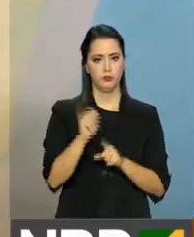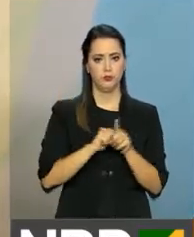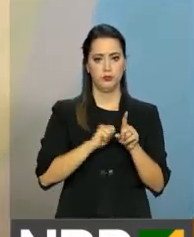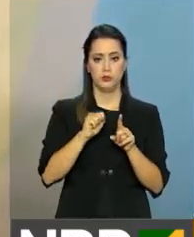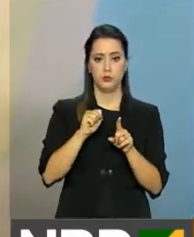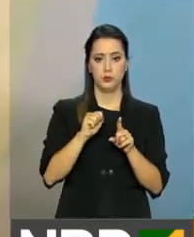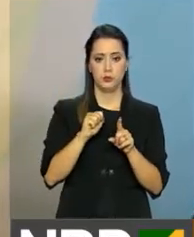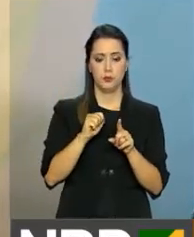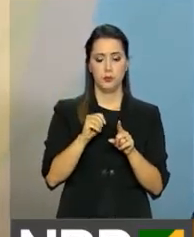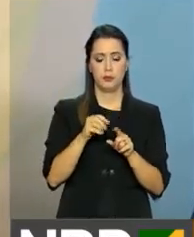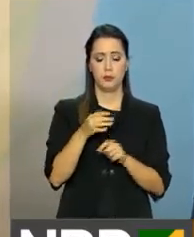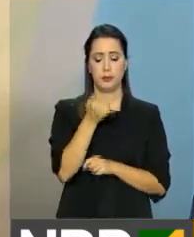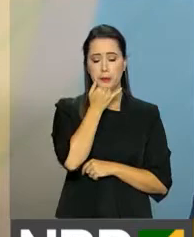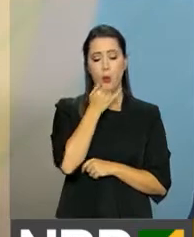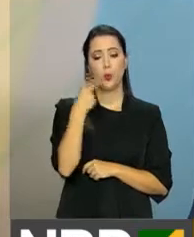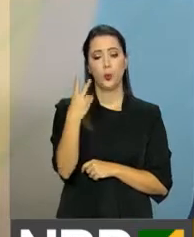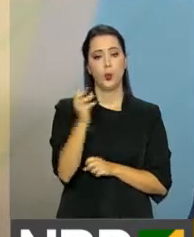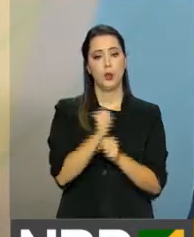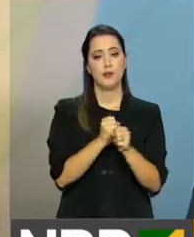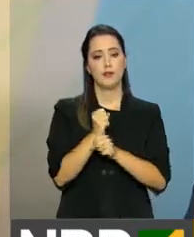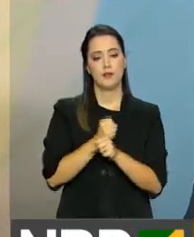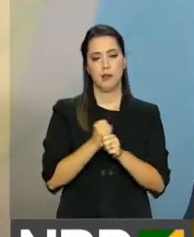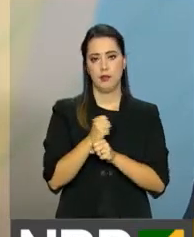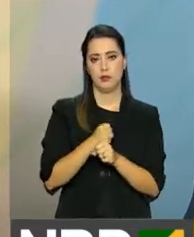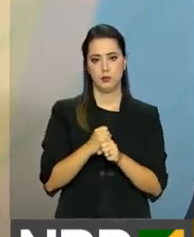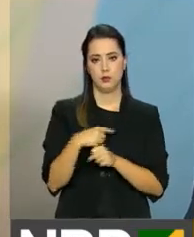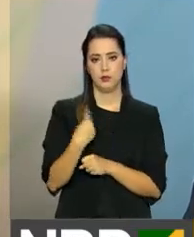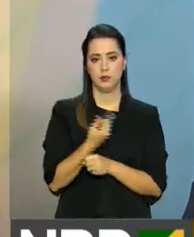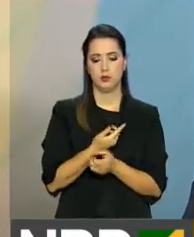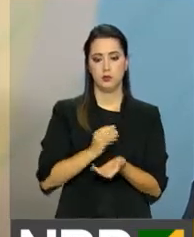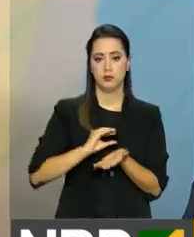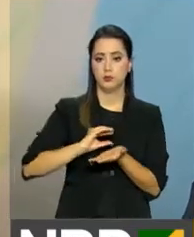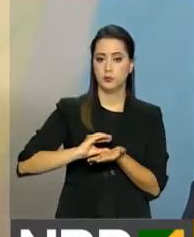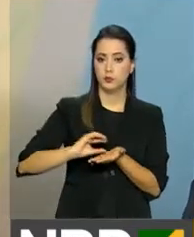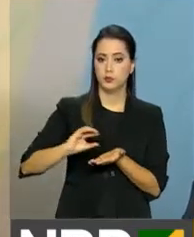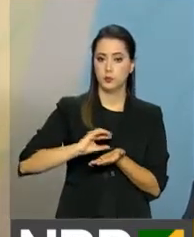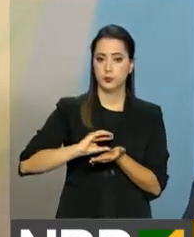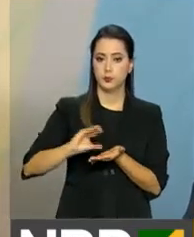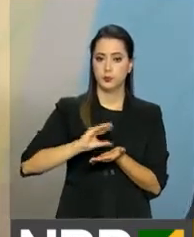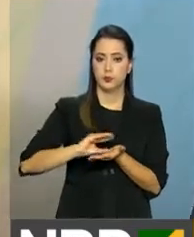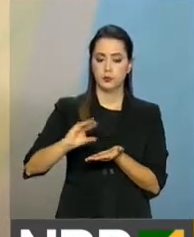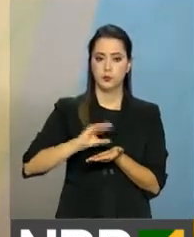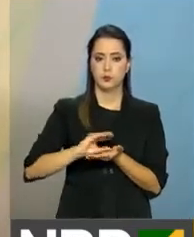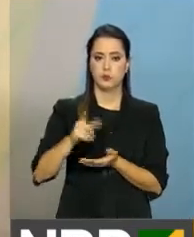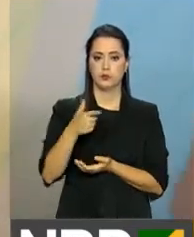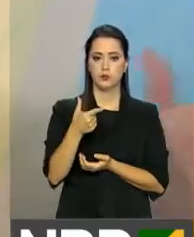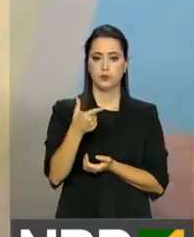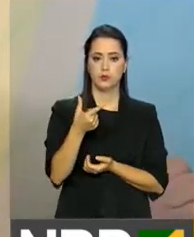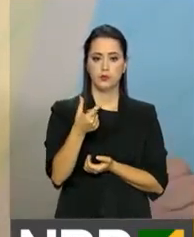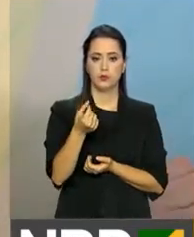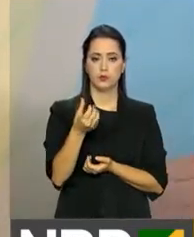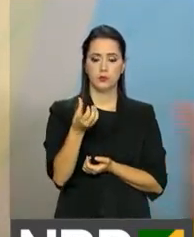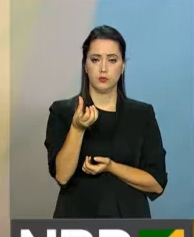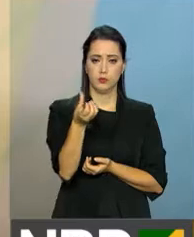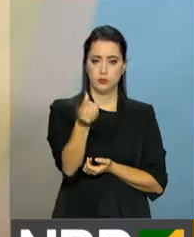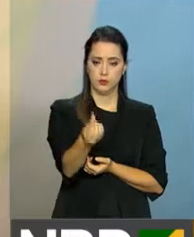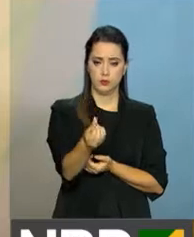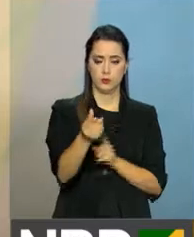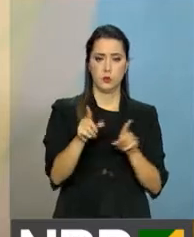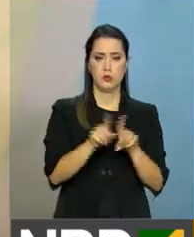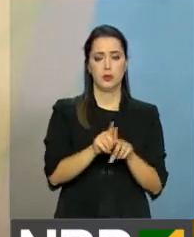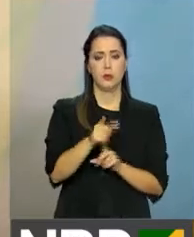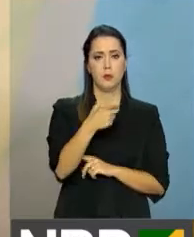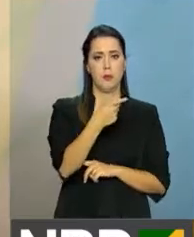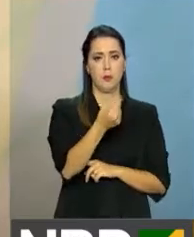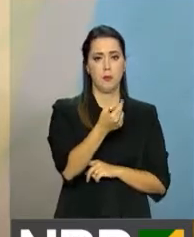nós aportamos recursos para os municípios tanto em 2016 como agora no final de 2017